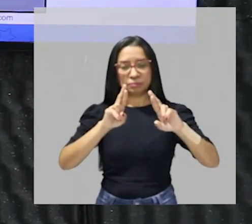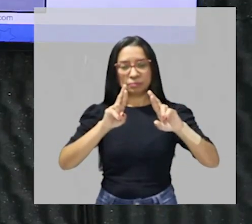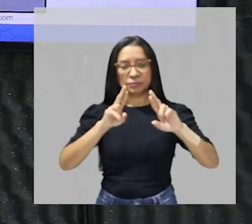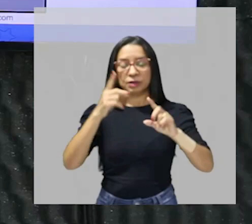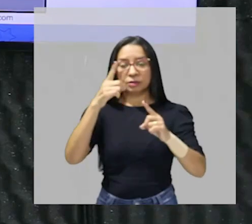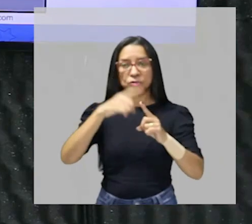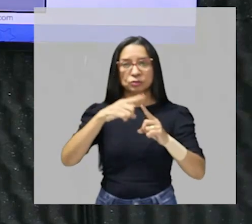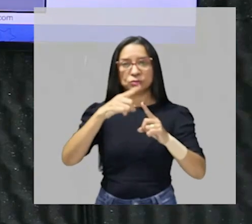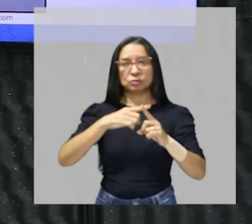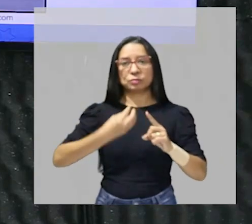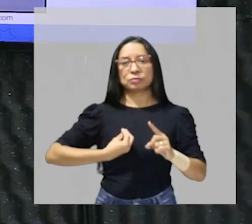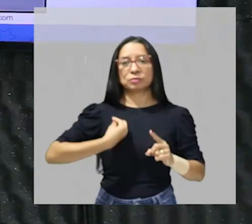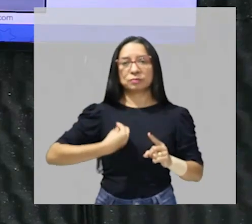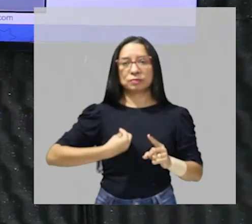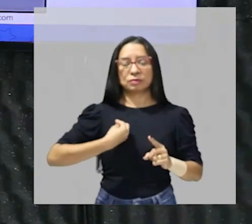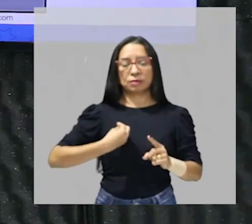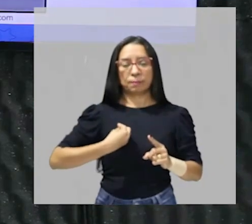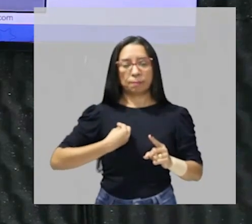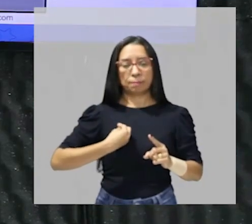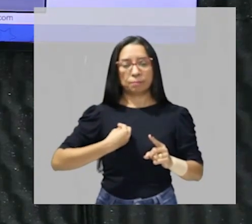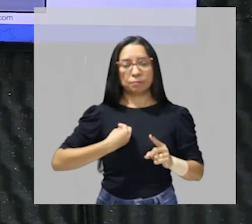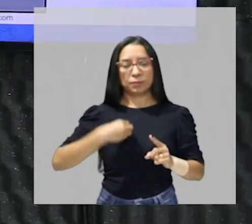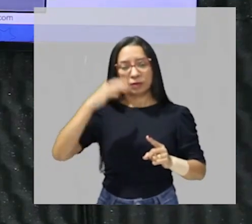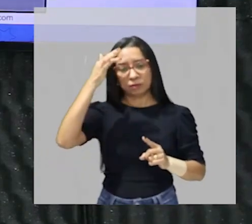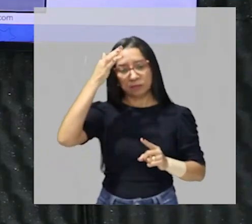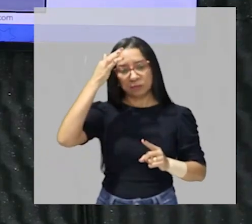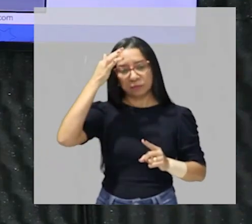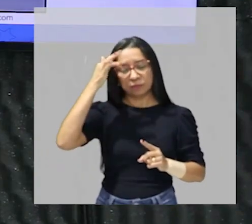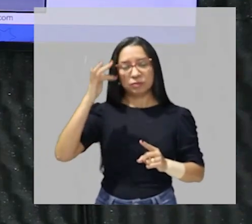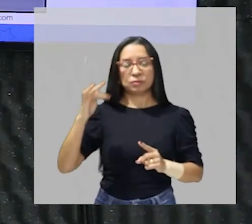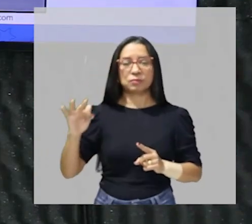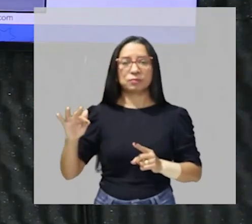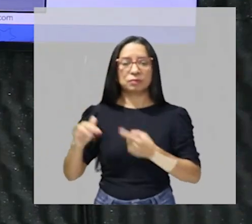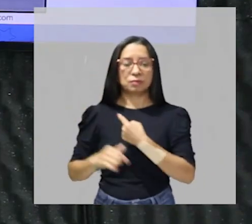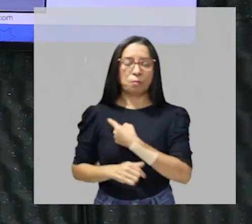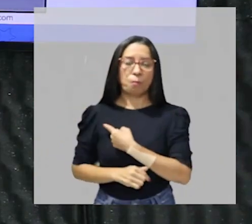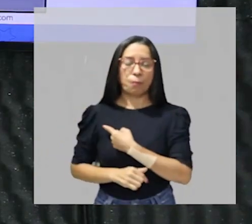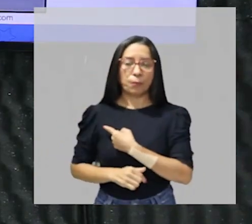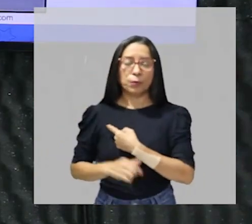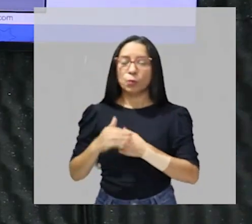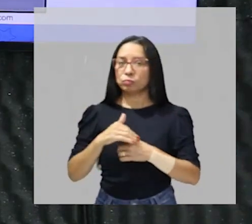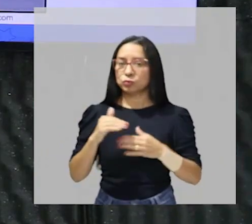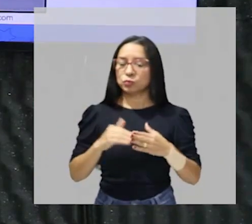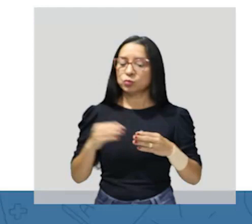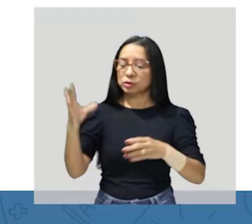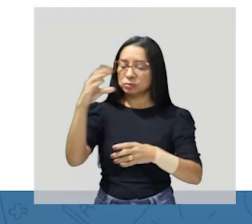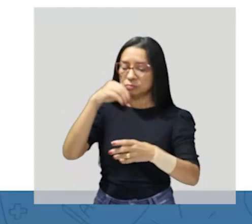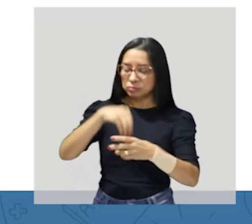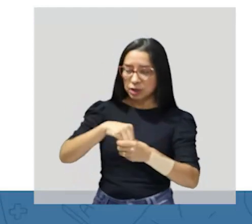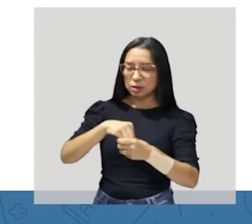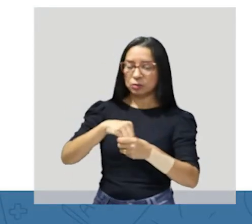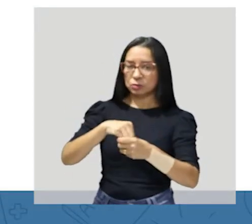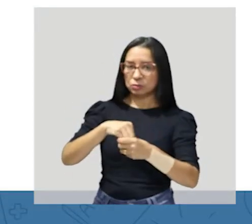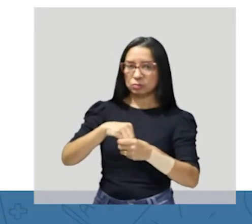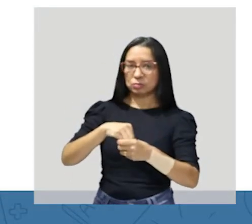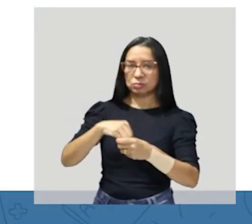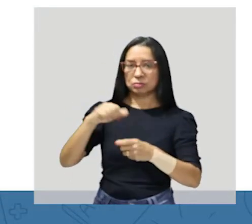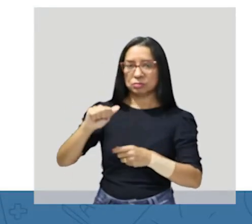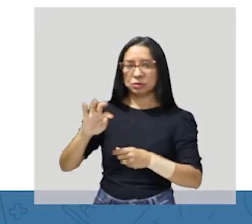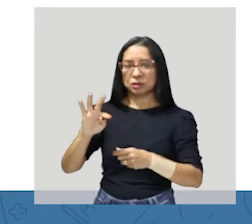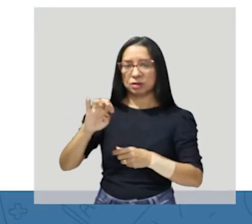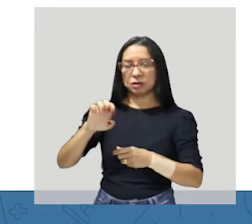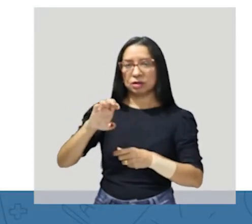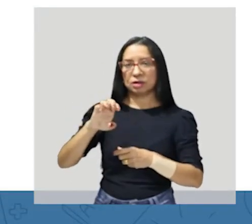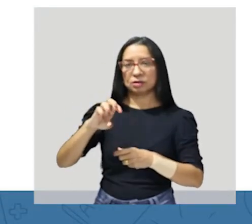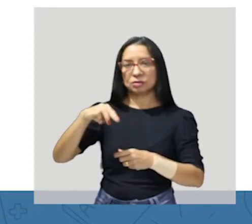Respeito, estilo de vida, filosofia. Tudo isso é ensinado dentro da arte marcial.